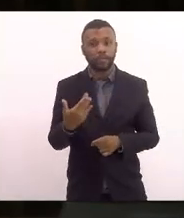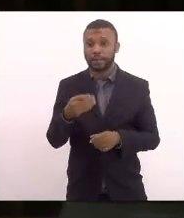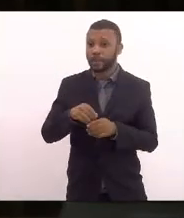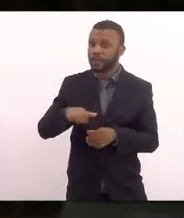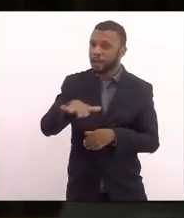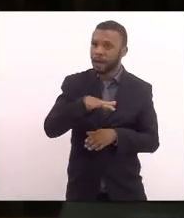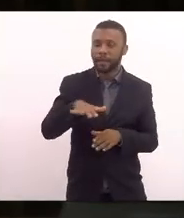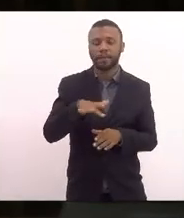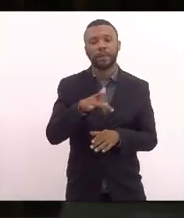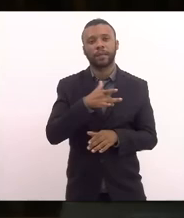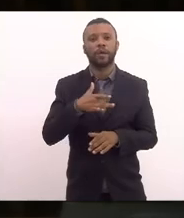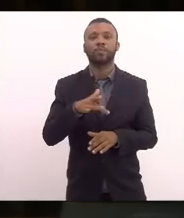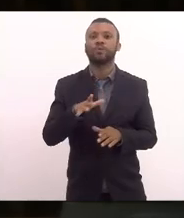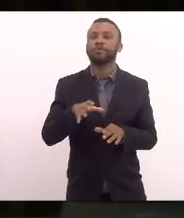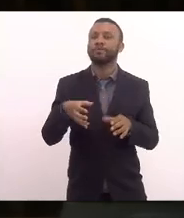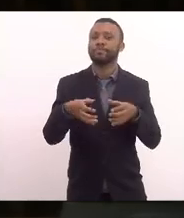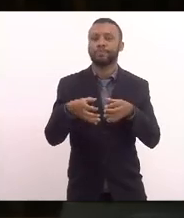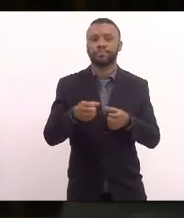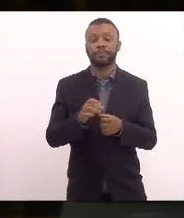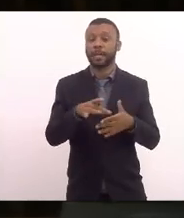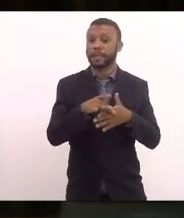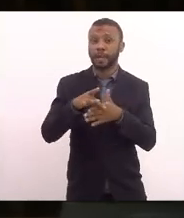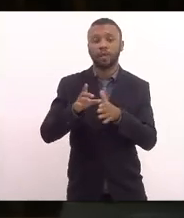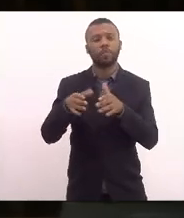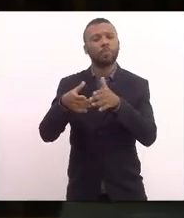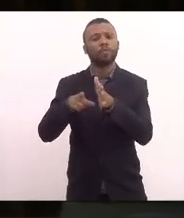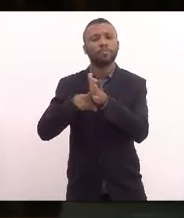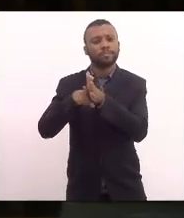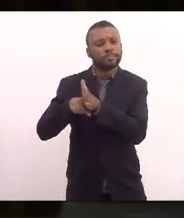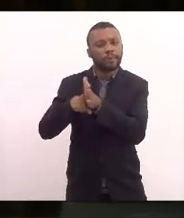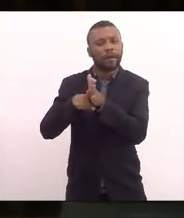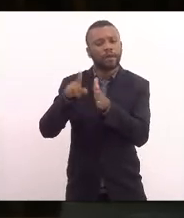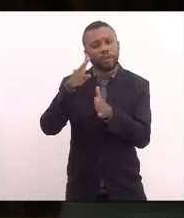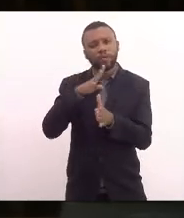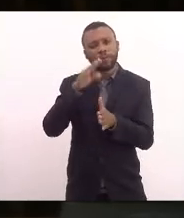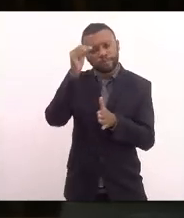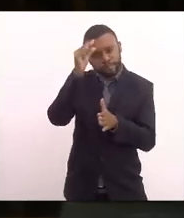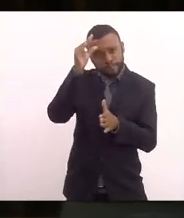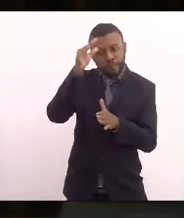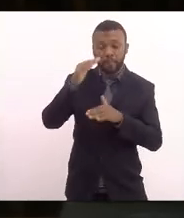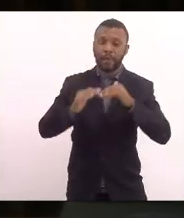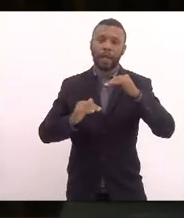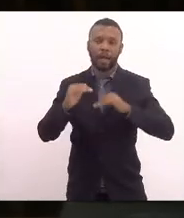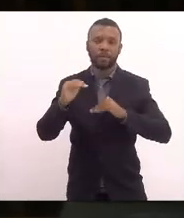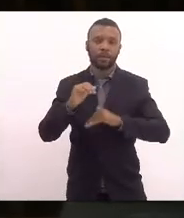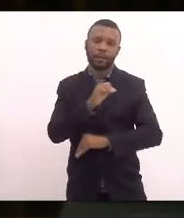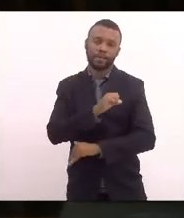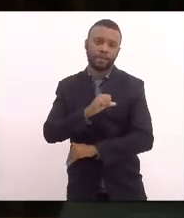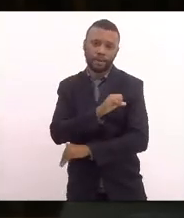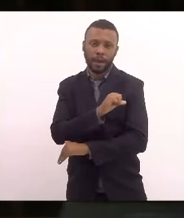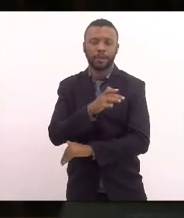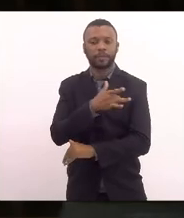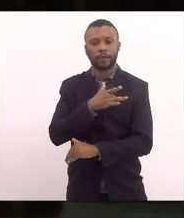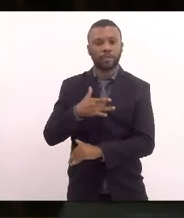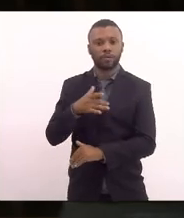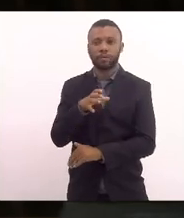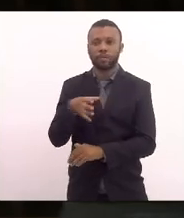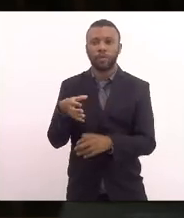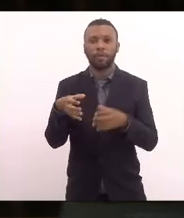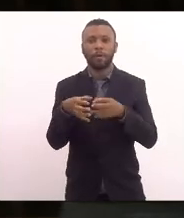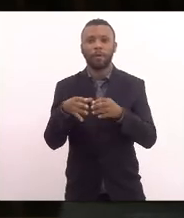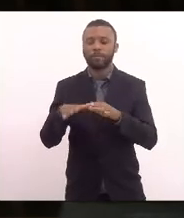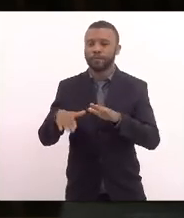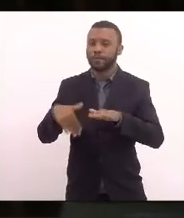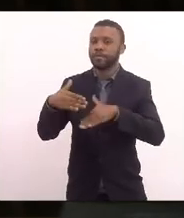coletiva. Lidera o grupo de pesquisa Saberes e Práticas em Enfermagem e Saúde Coletiva, por meio do qual